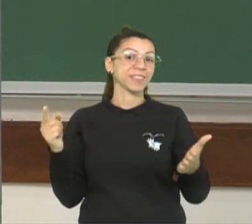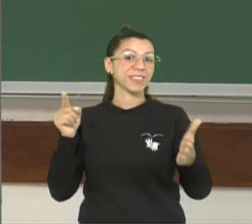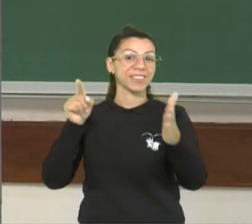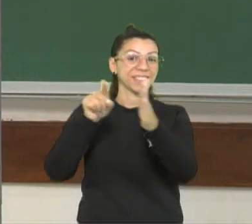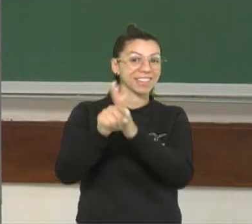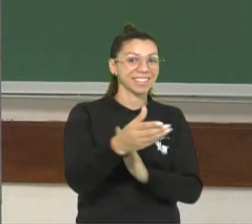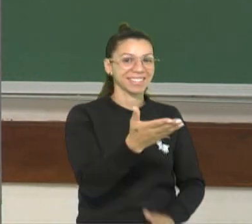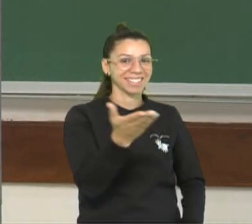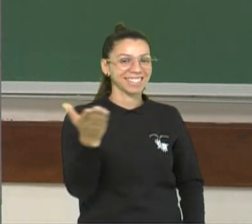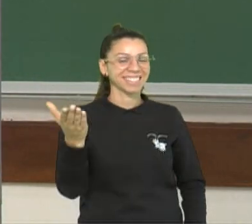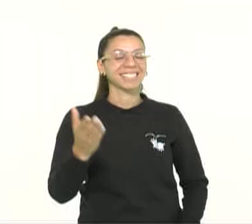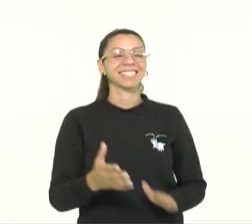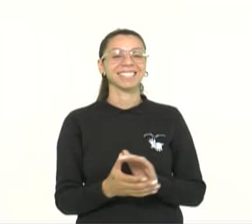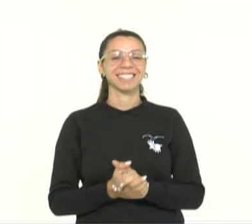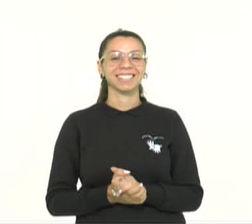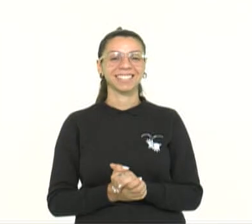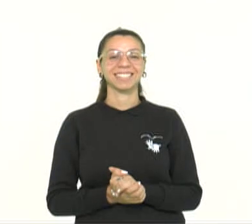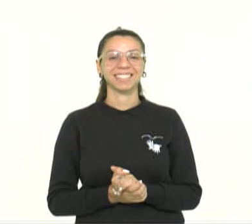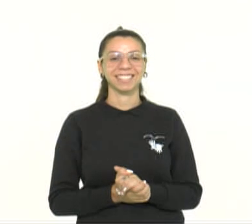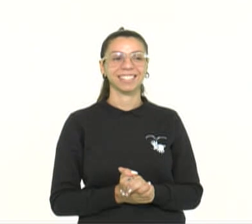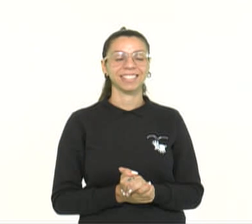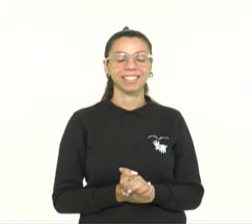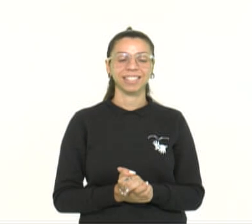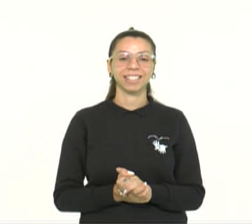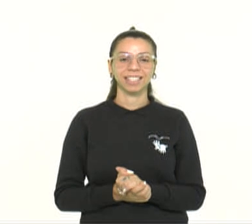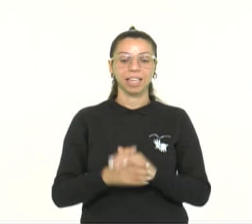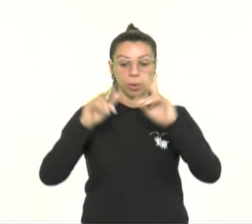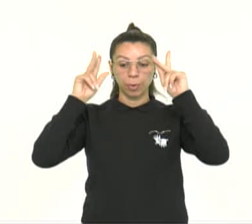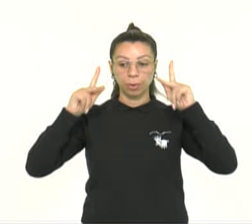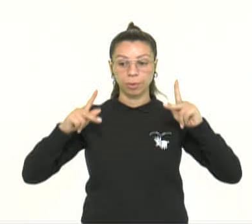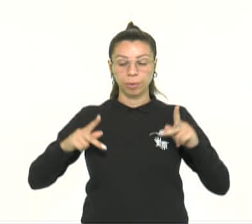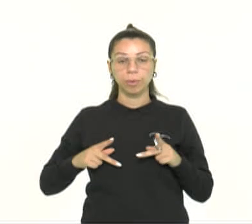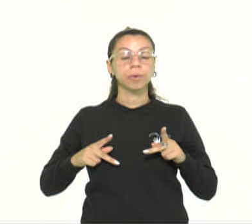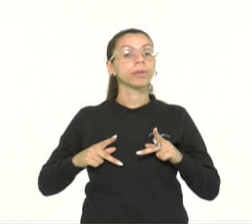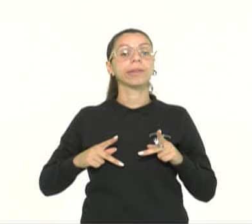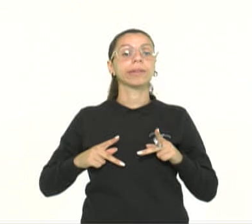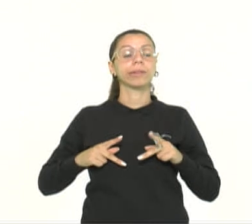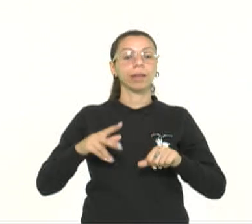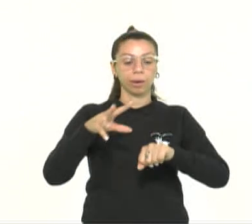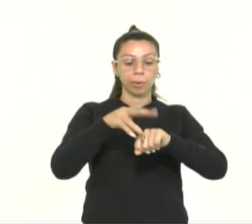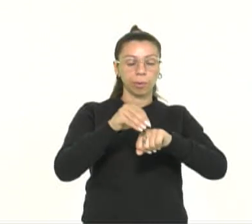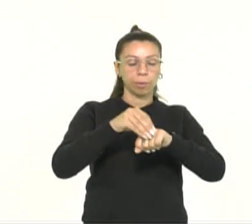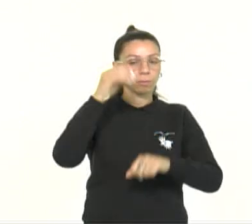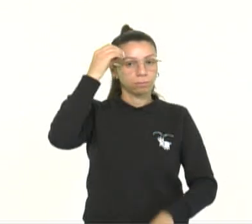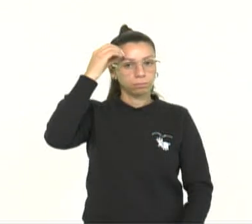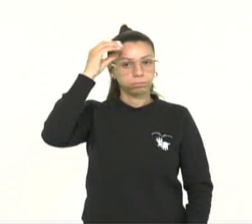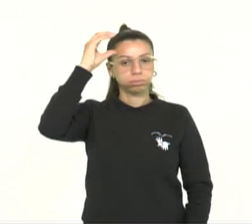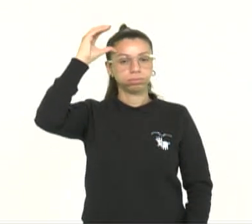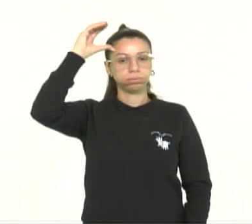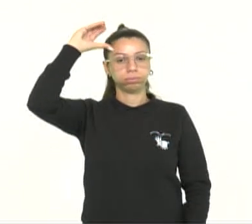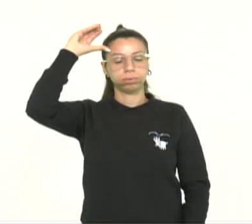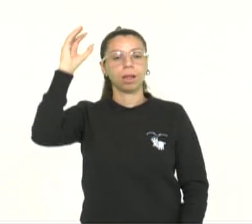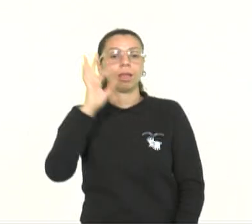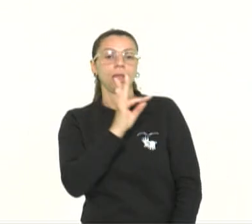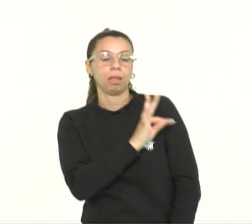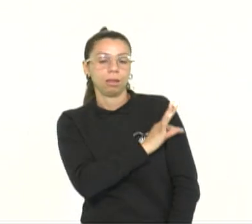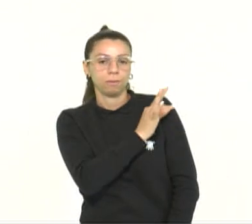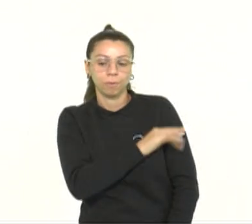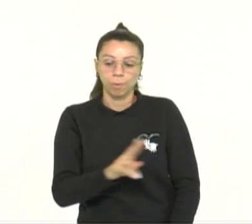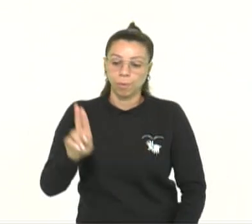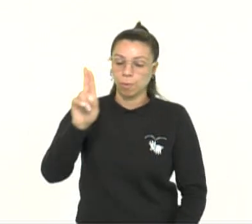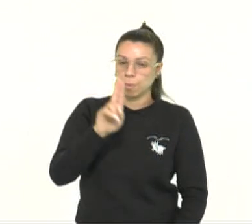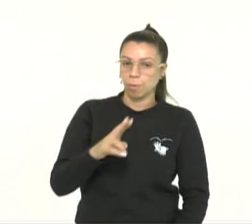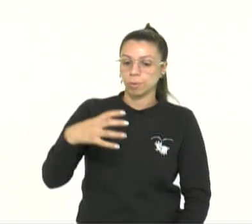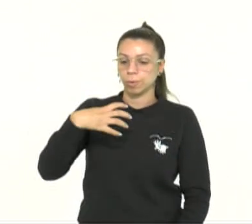tela para você. Vamos lá! O ser humano possui elevado conhecimento técnico acerca do uso adequado do